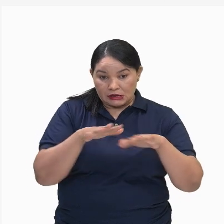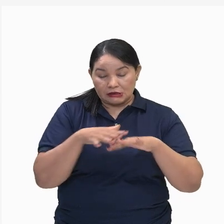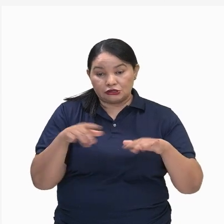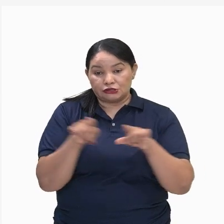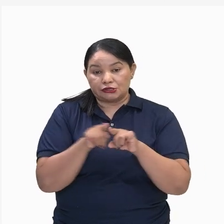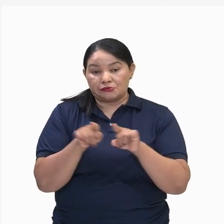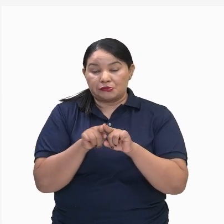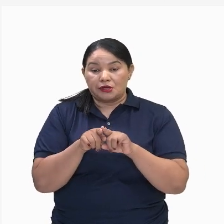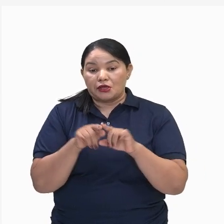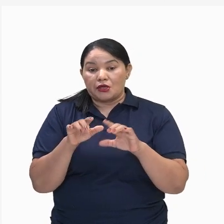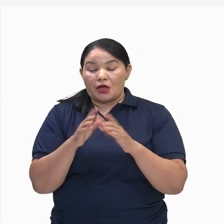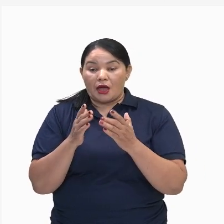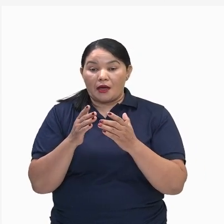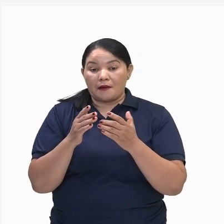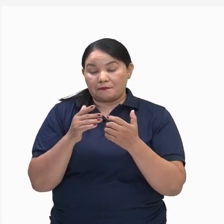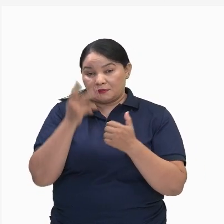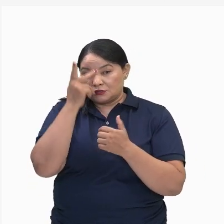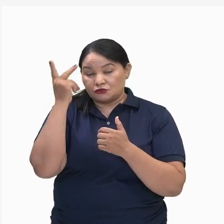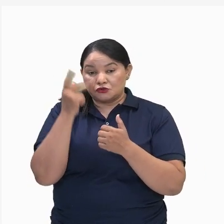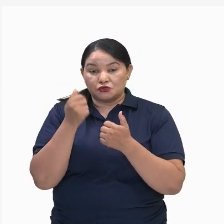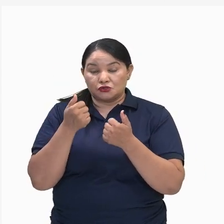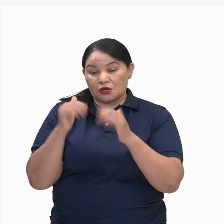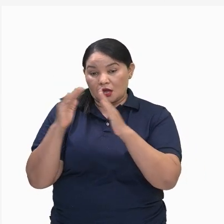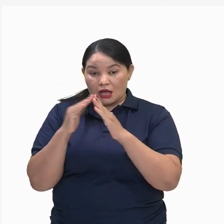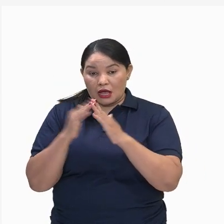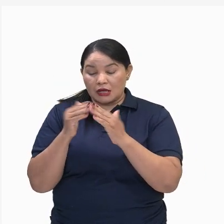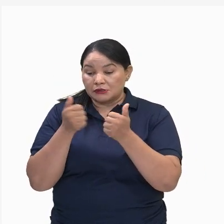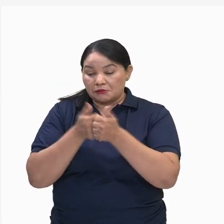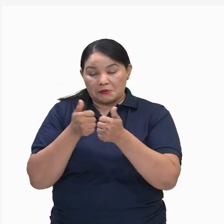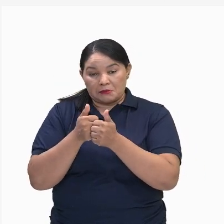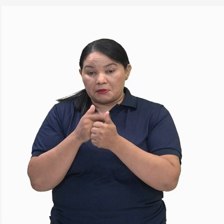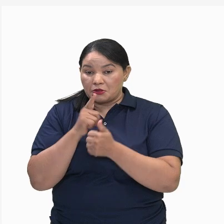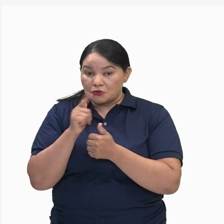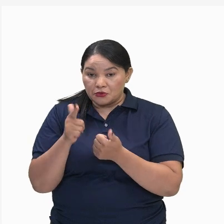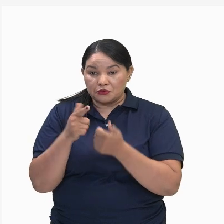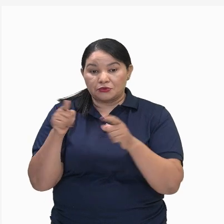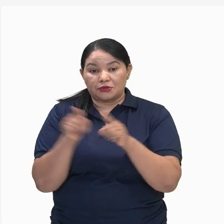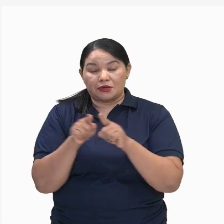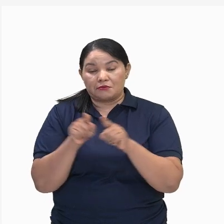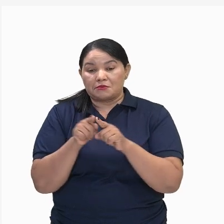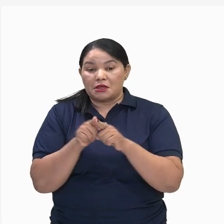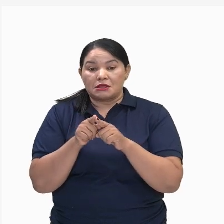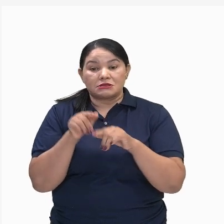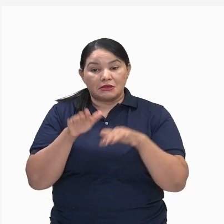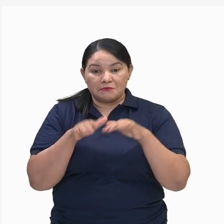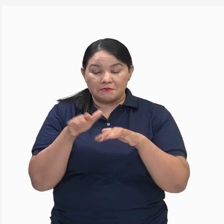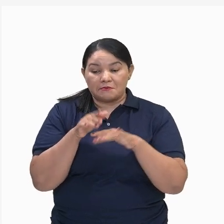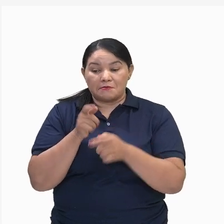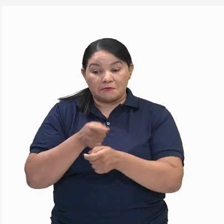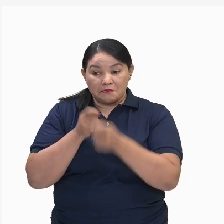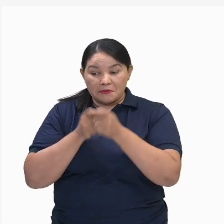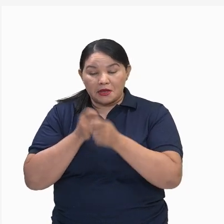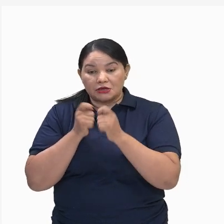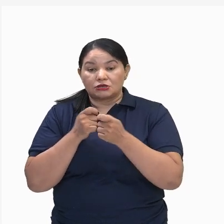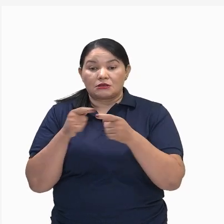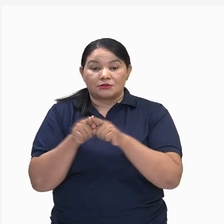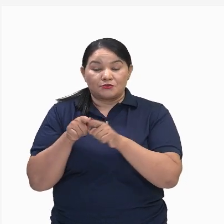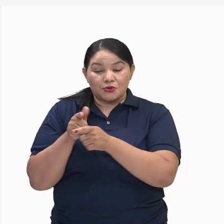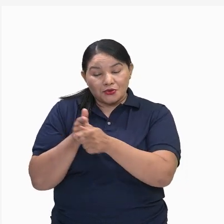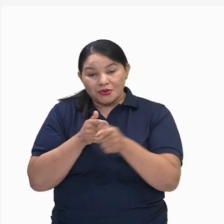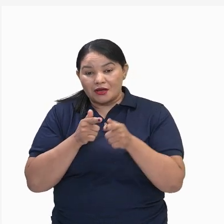os ribeirinhos, né, que dependem ali da caça, dependem ali da pesca e não tem mais esse